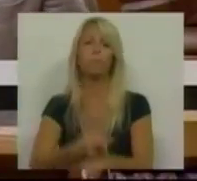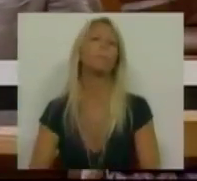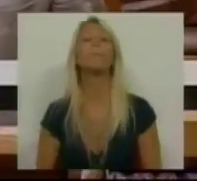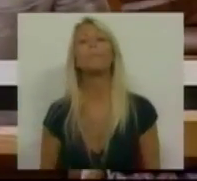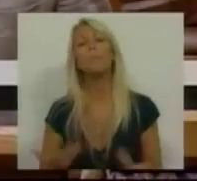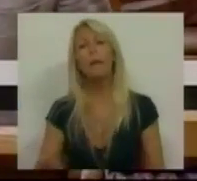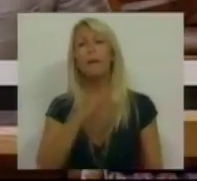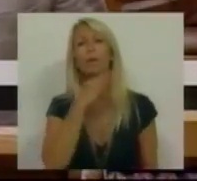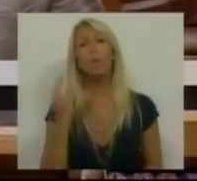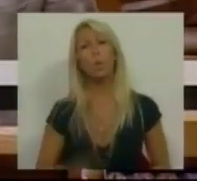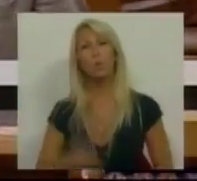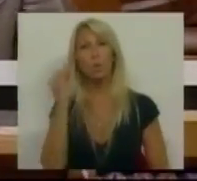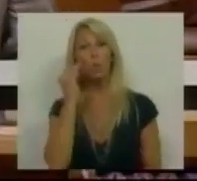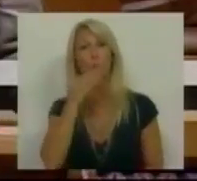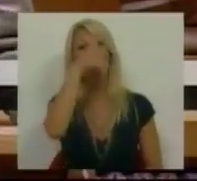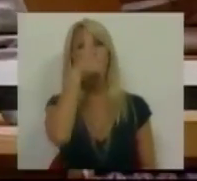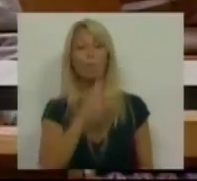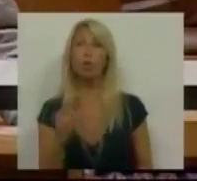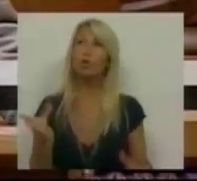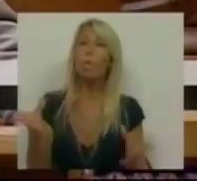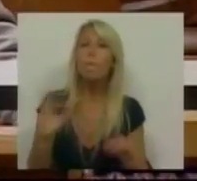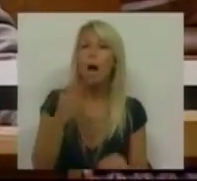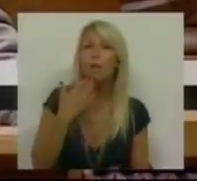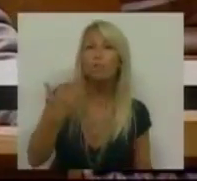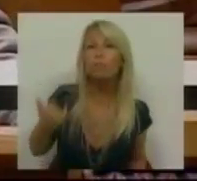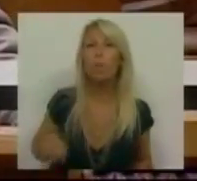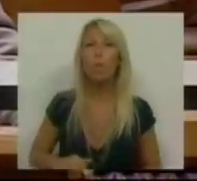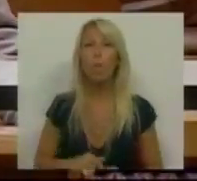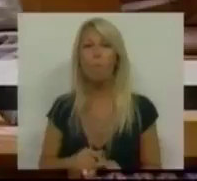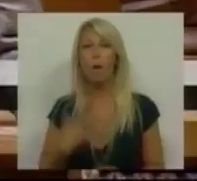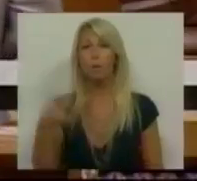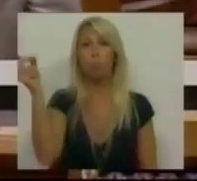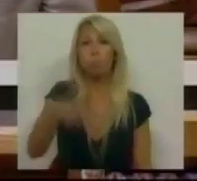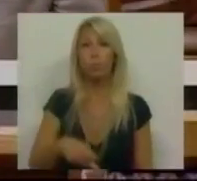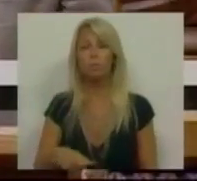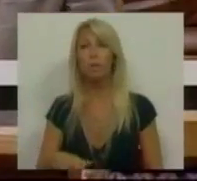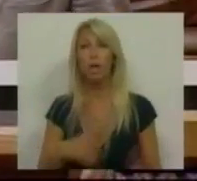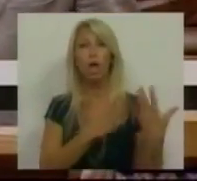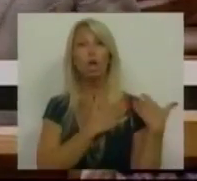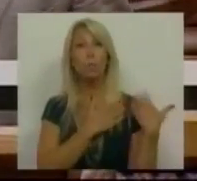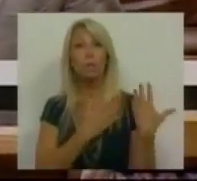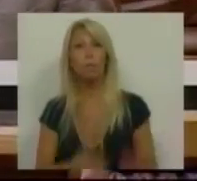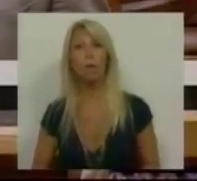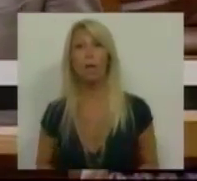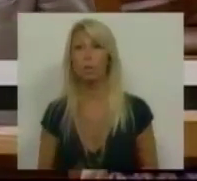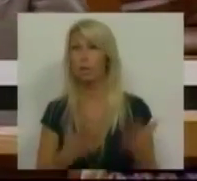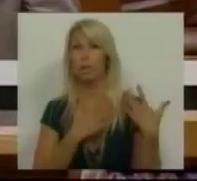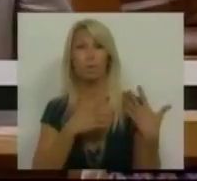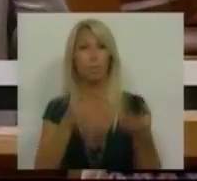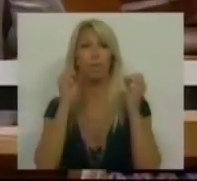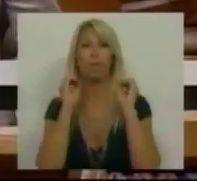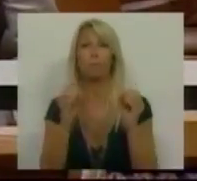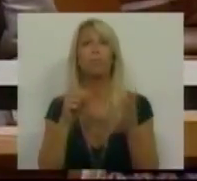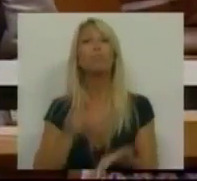curioso como aquele que é o ministro mais omisso, mais faltoso nas suas responsabilidades e mais irresponsável nas